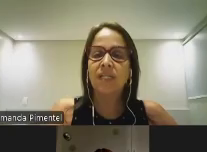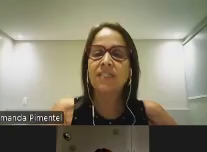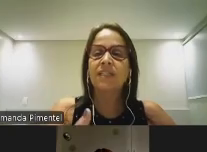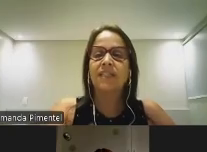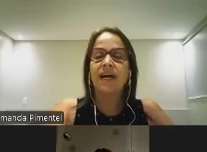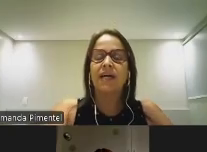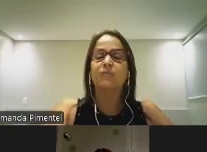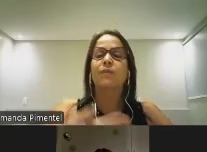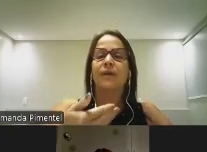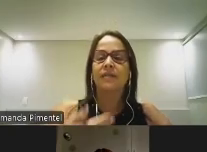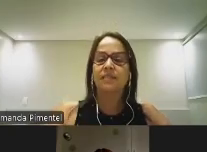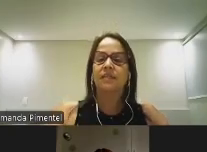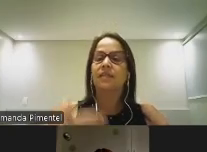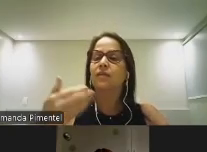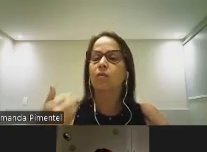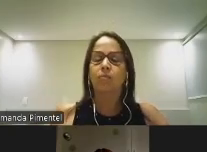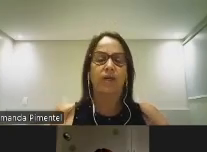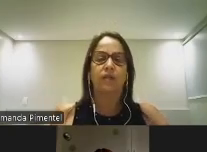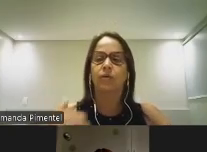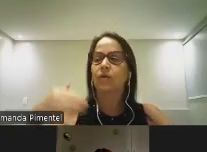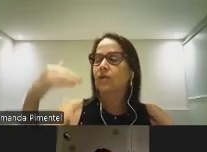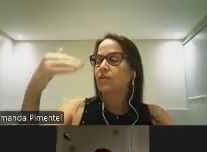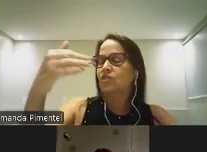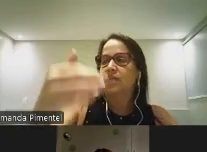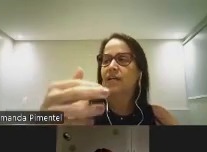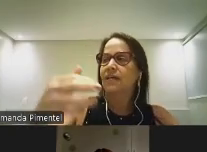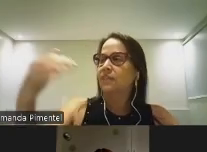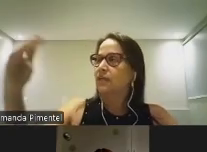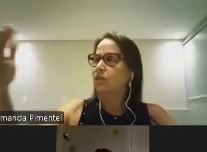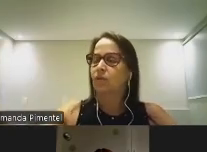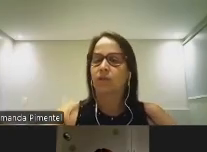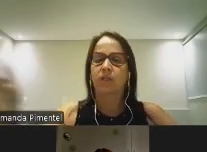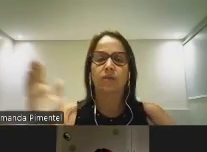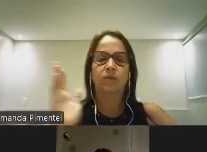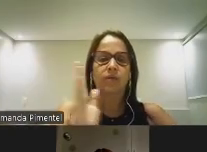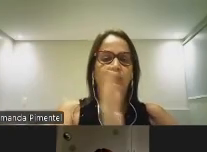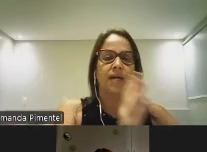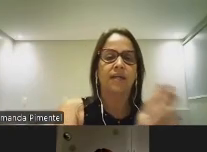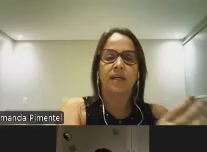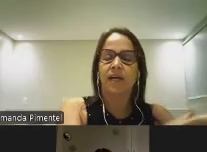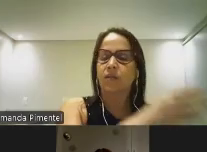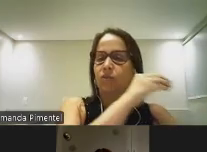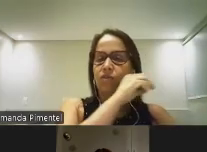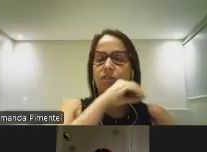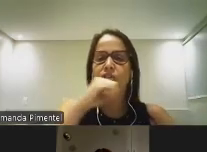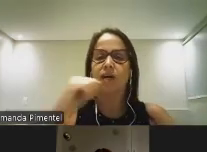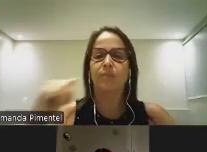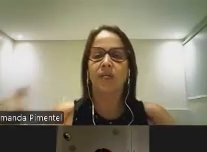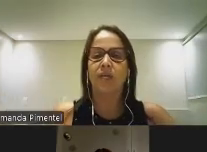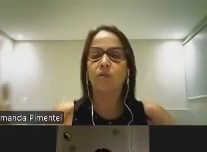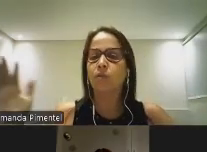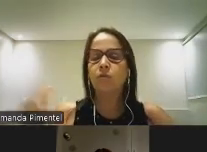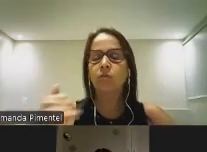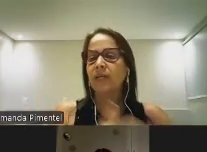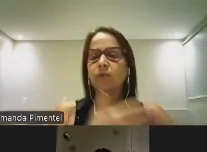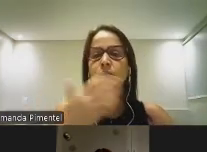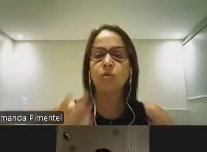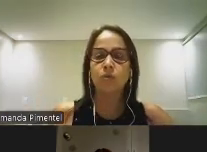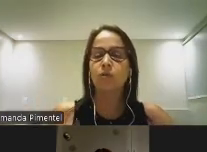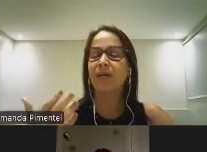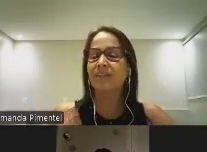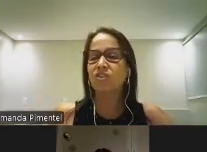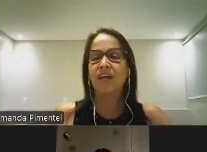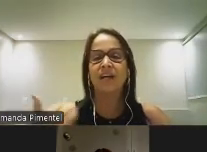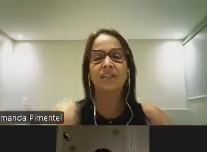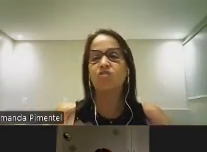e solicitar uma parceria com o médico geriatra, otorrino, cardiologista, pneumo, o médico